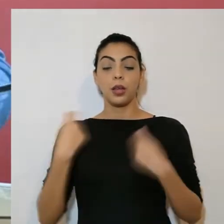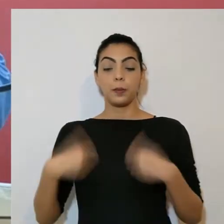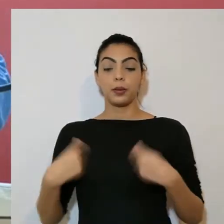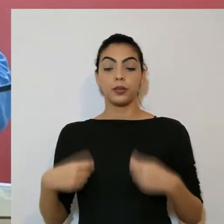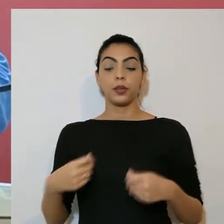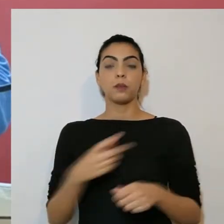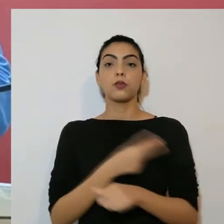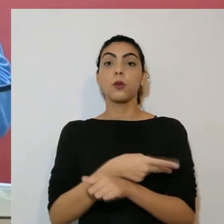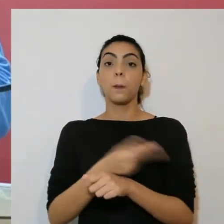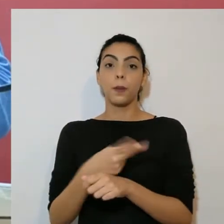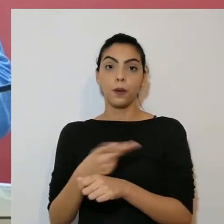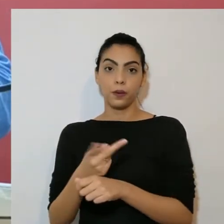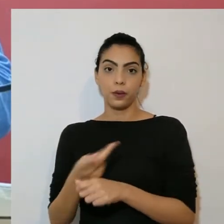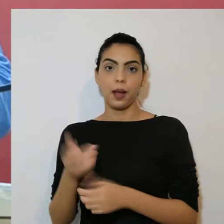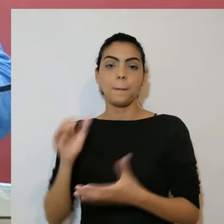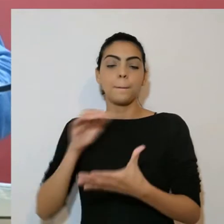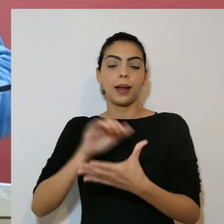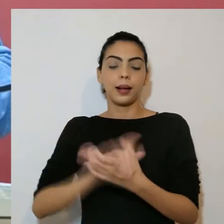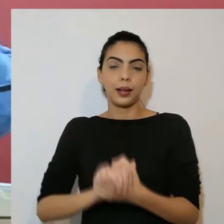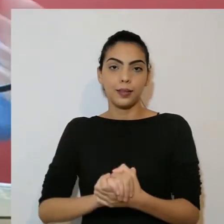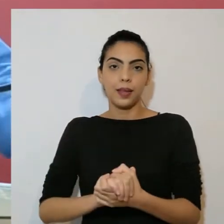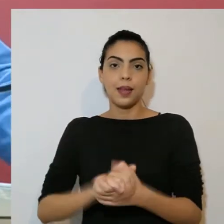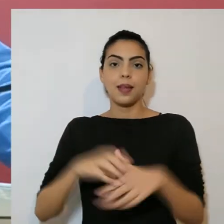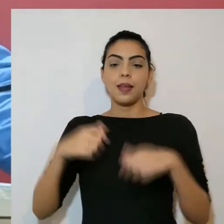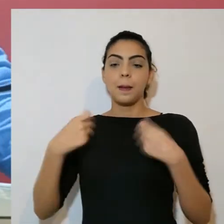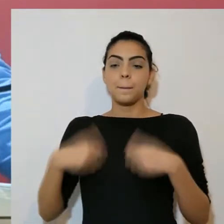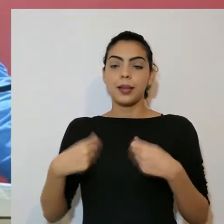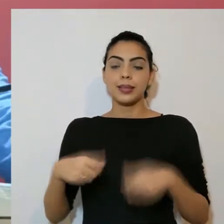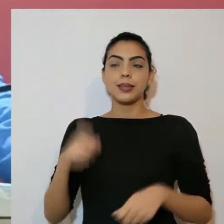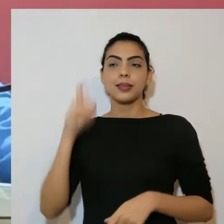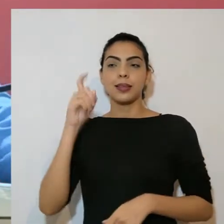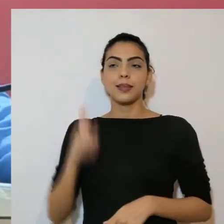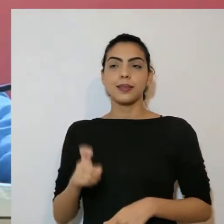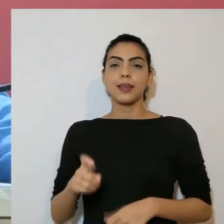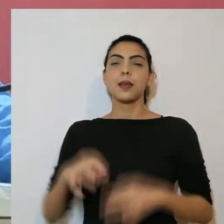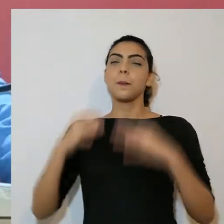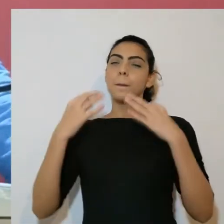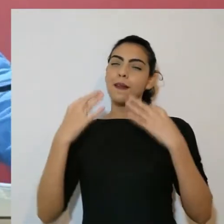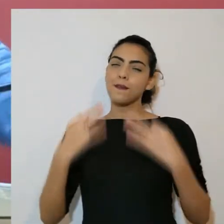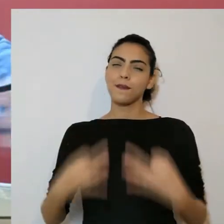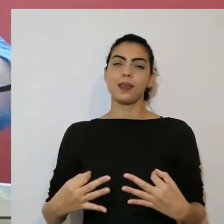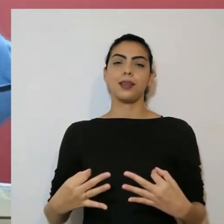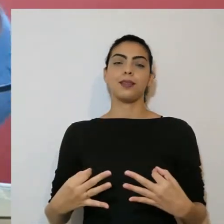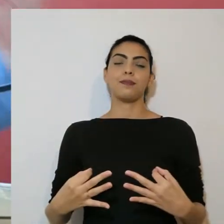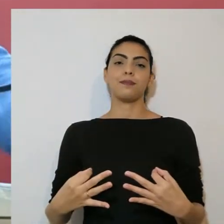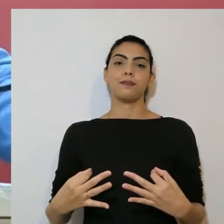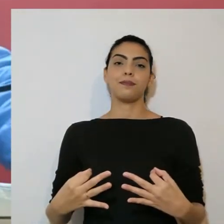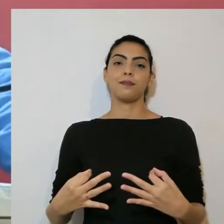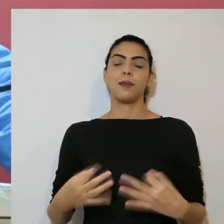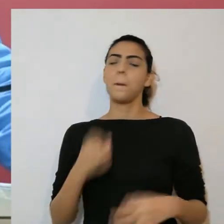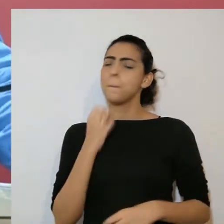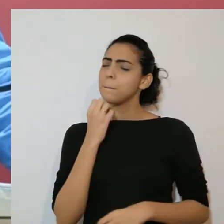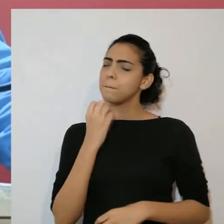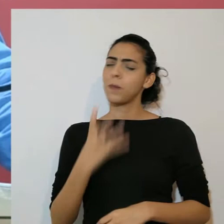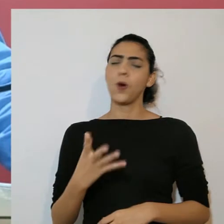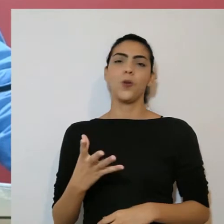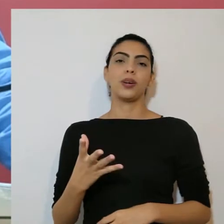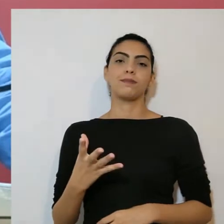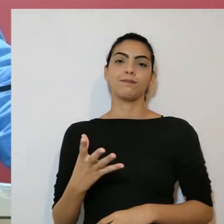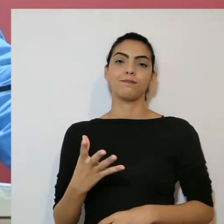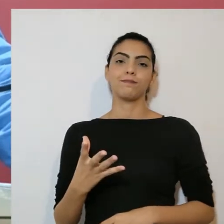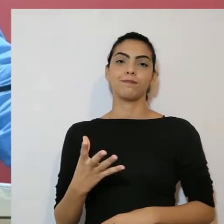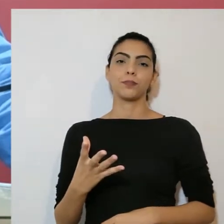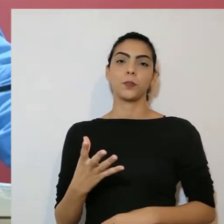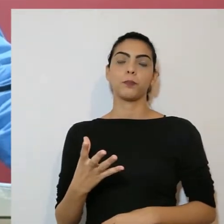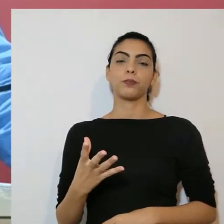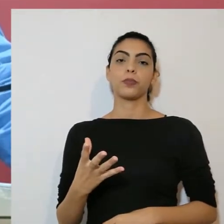devemos buscar para casar, ela deve ser excelente, ela deve ser uma mulher